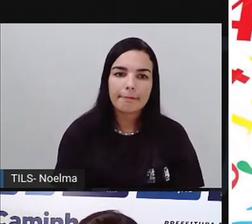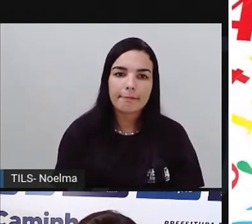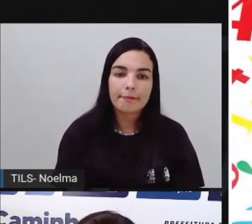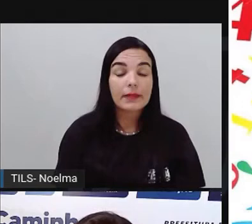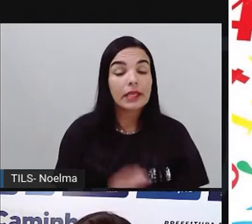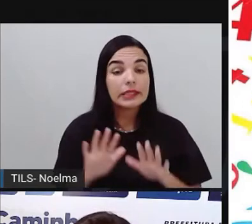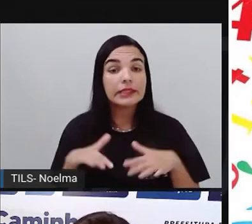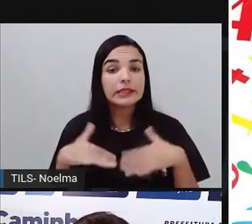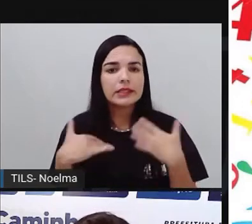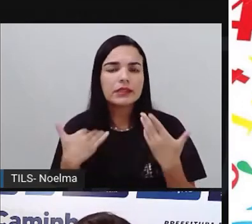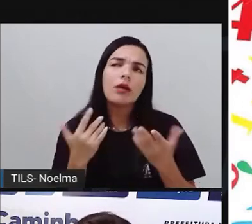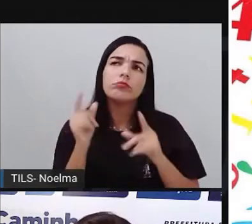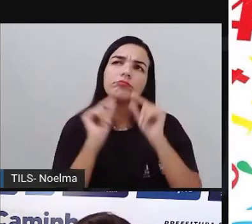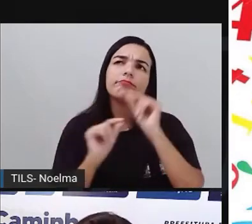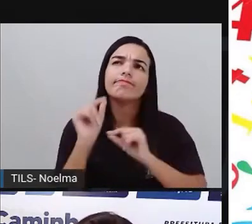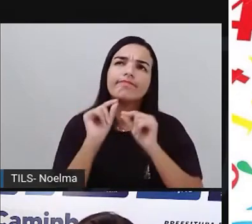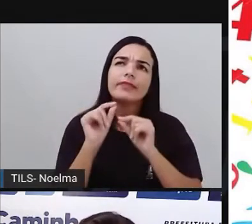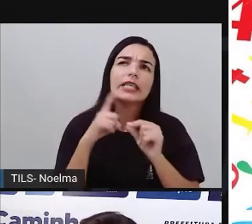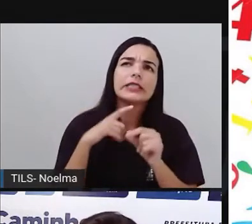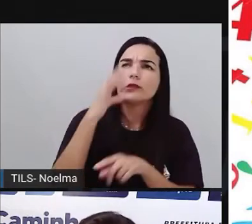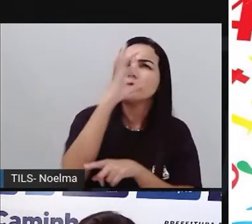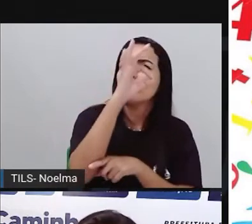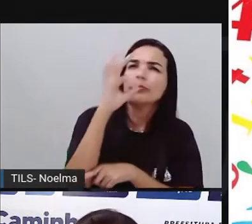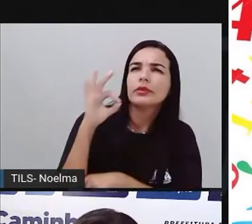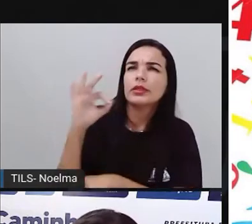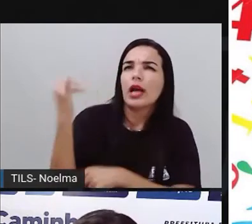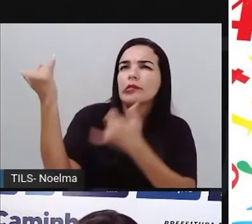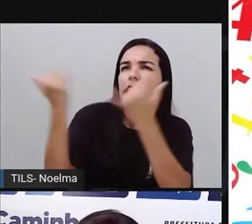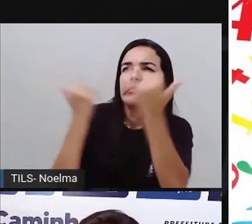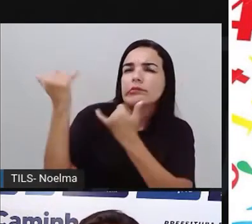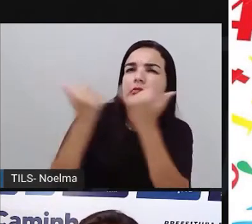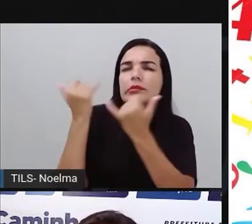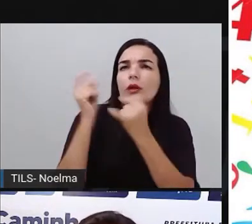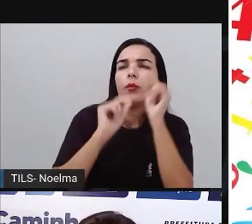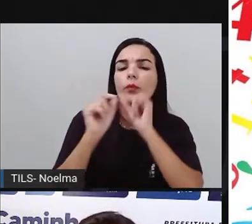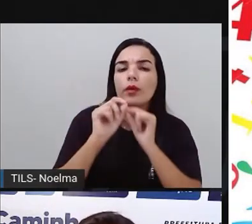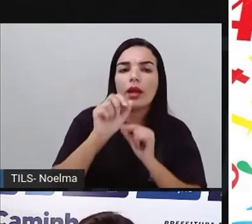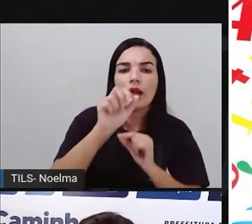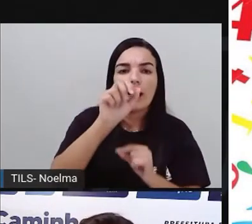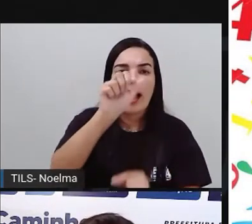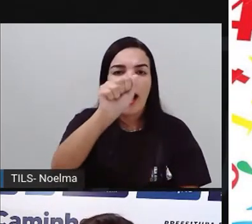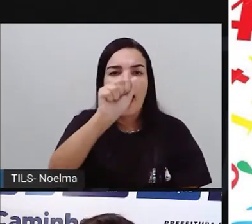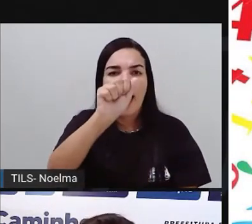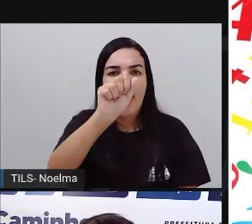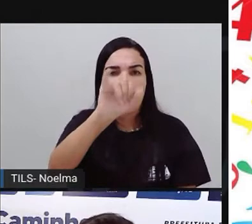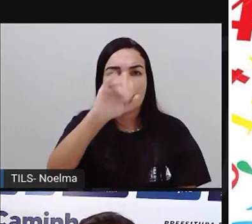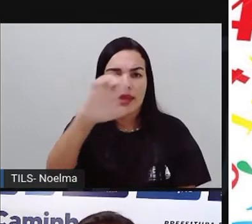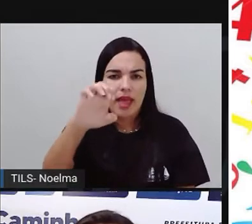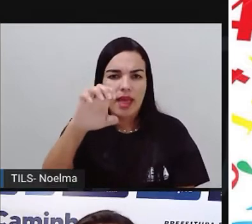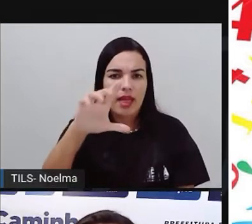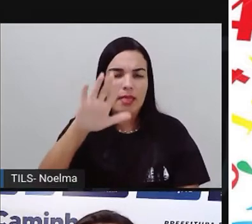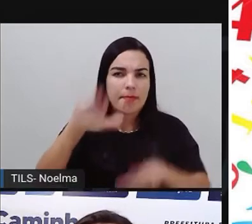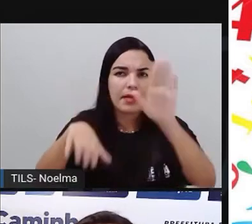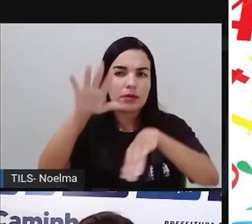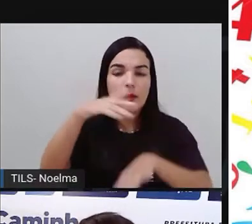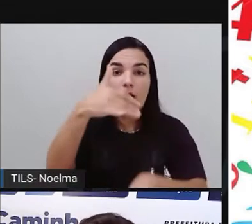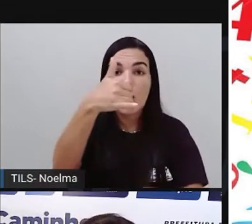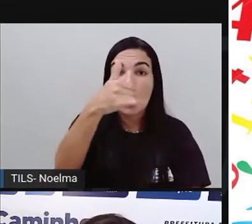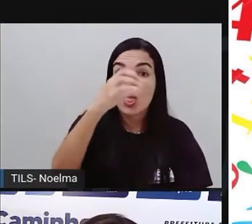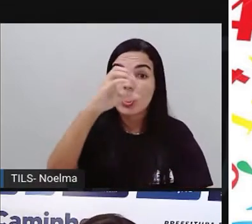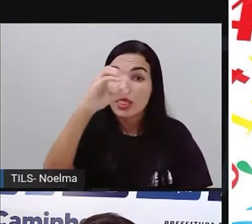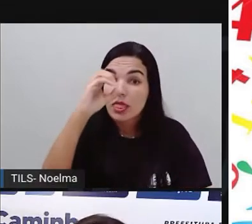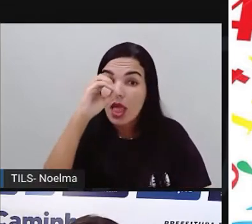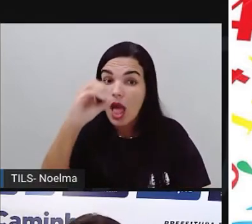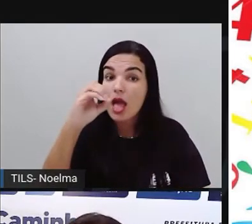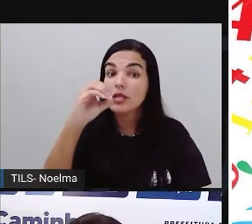E aí, segundo dados aí da Agência Internacional de Energia, o Brasil é o 10º maior consumidor